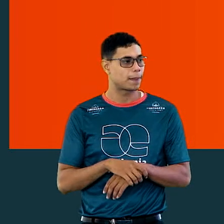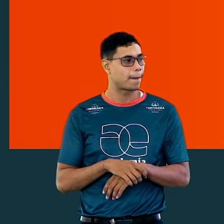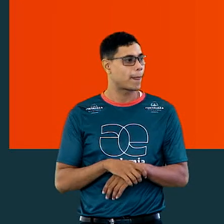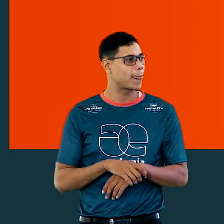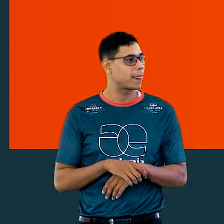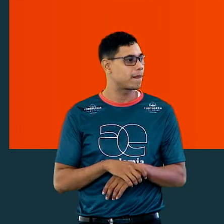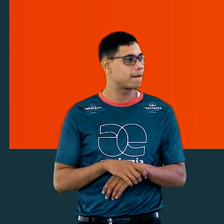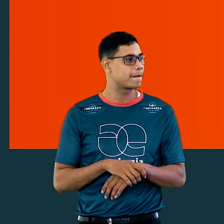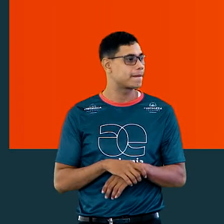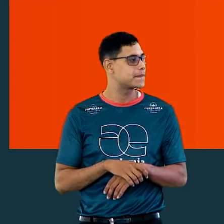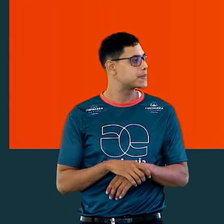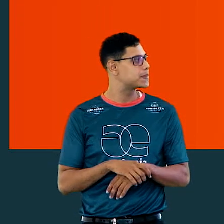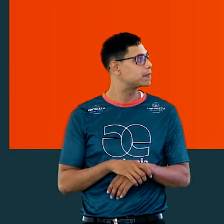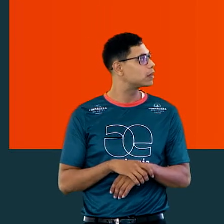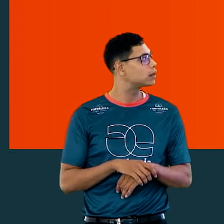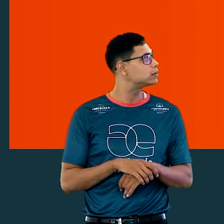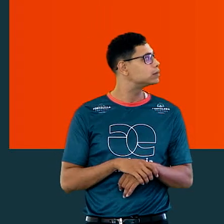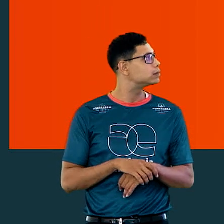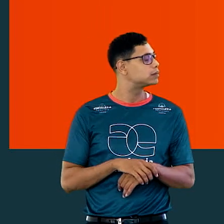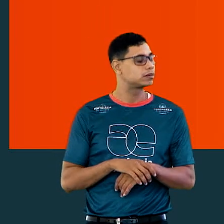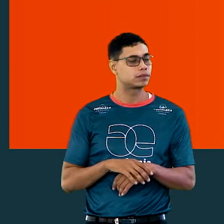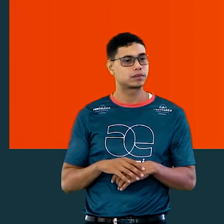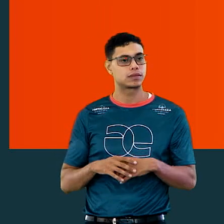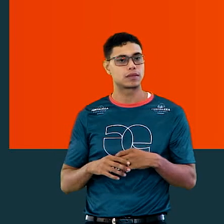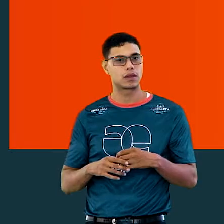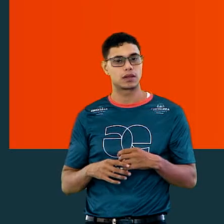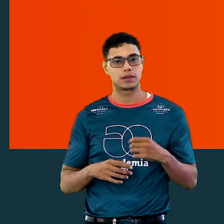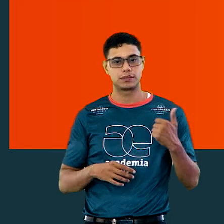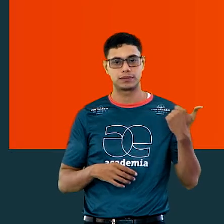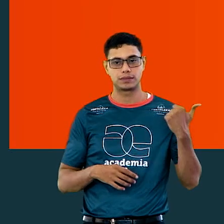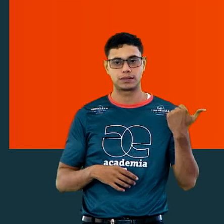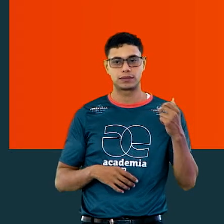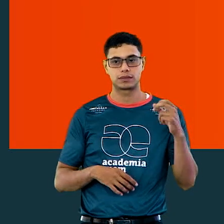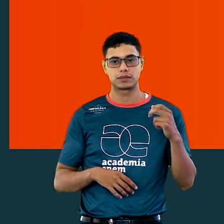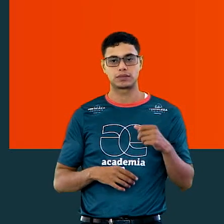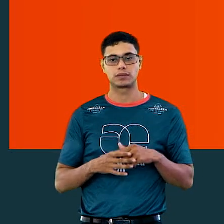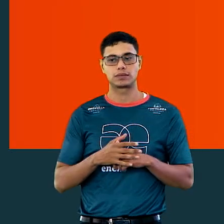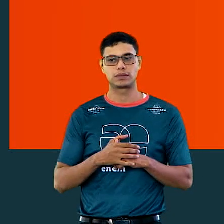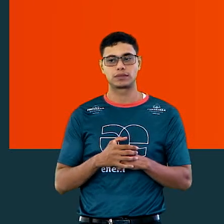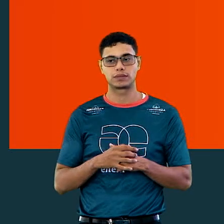Fazendo os cálculos, nós temos, primeiro, Rho,